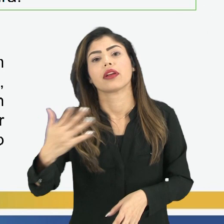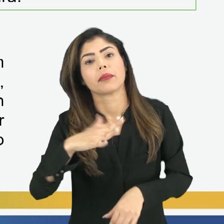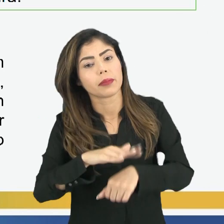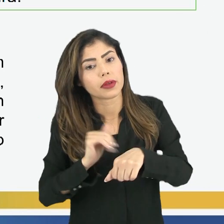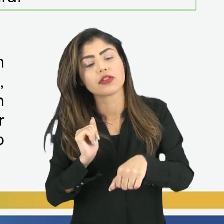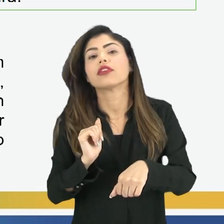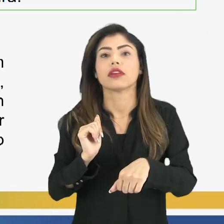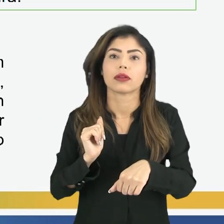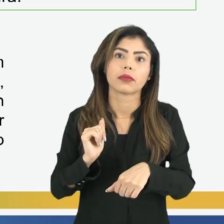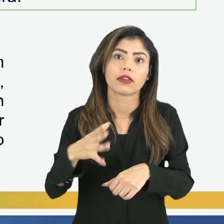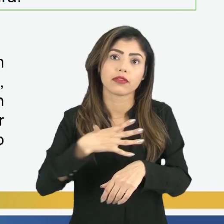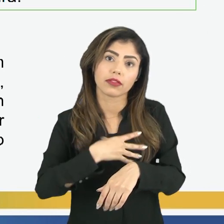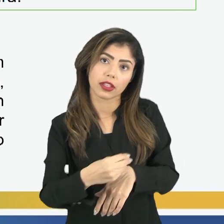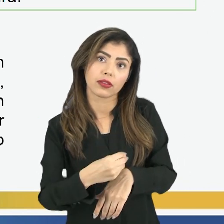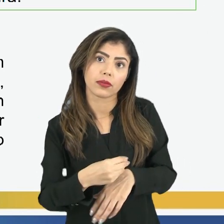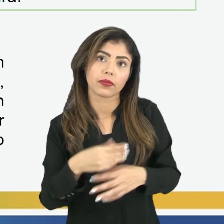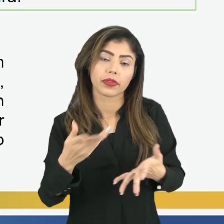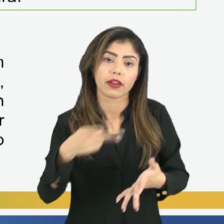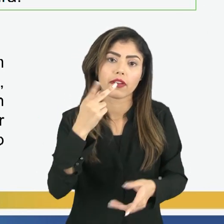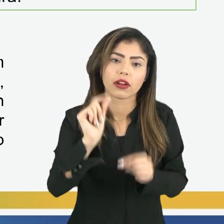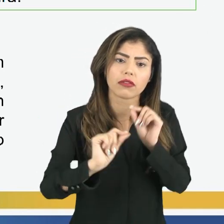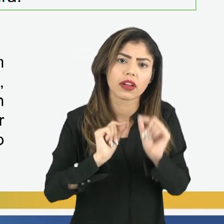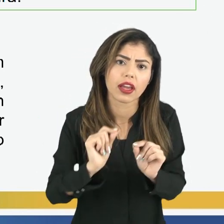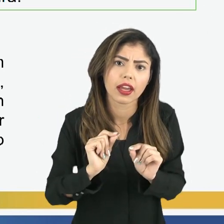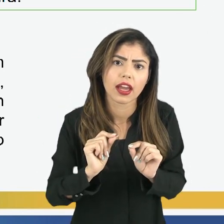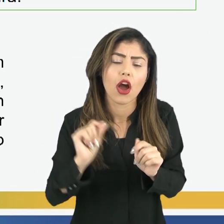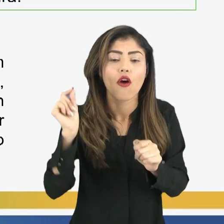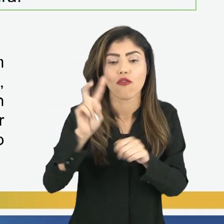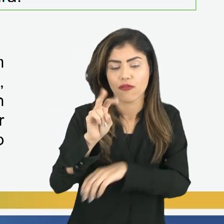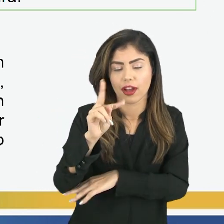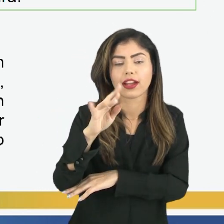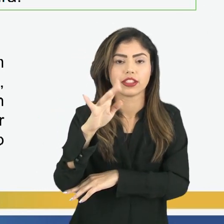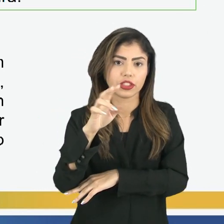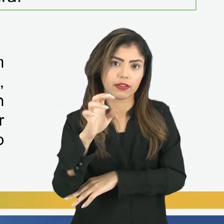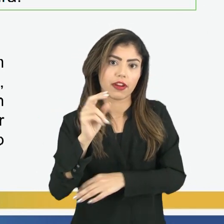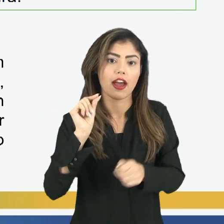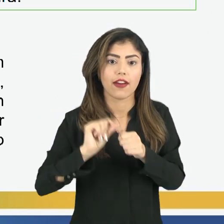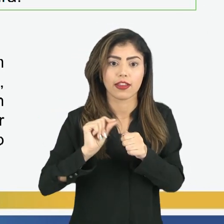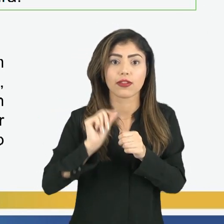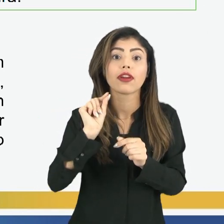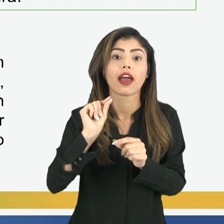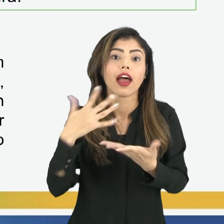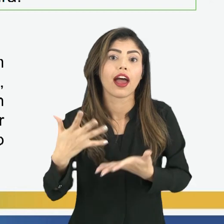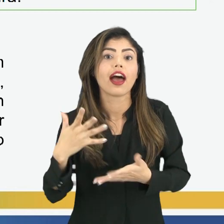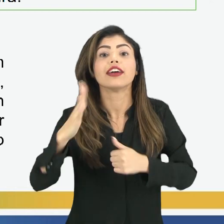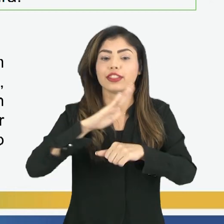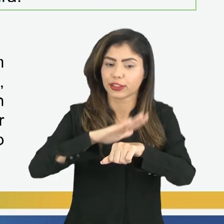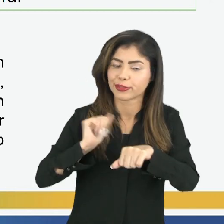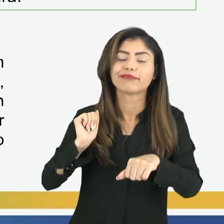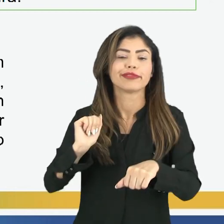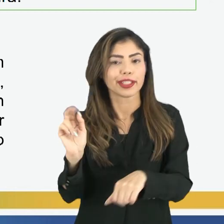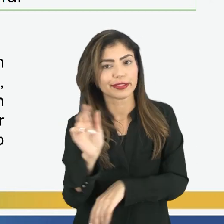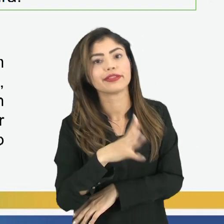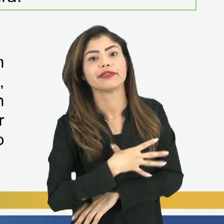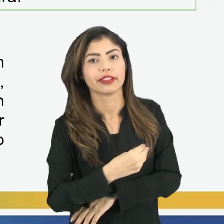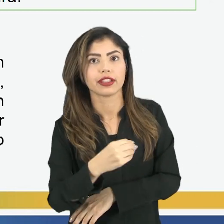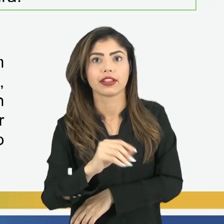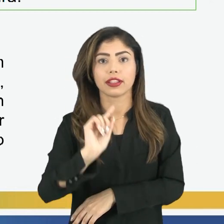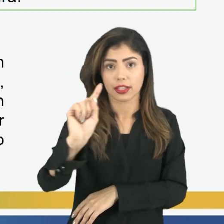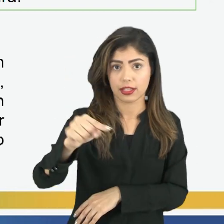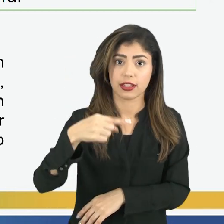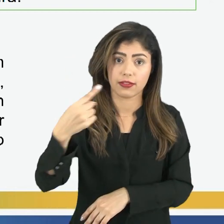chama filho, né? Então, ela está fazendo um vocativo, que ela está chamando o filho. Nesse caso, foi usada a vírgula. E a